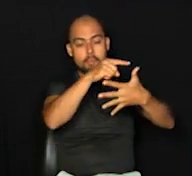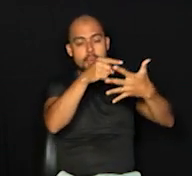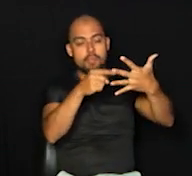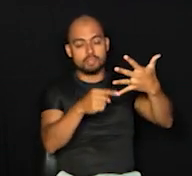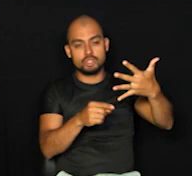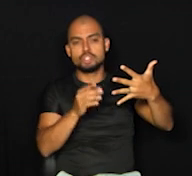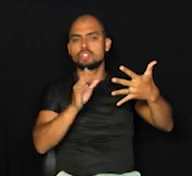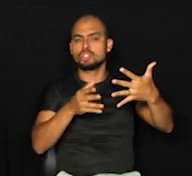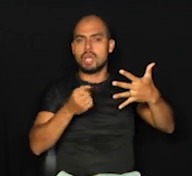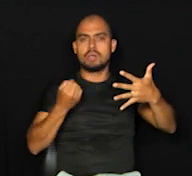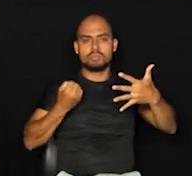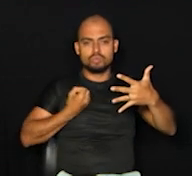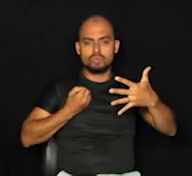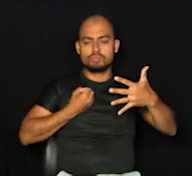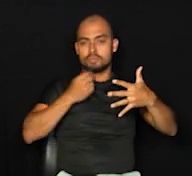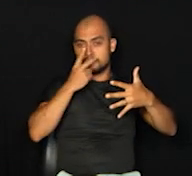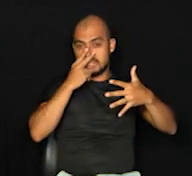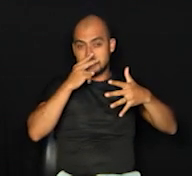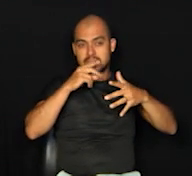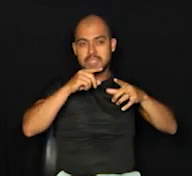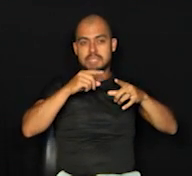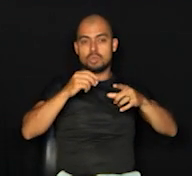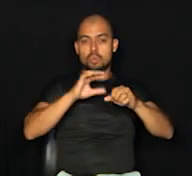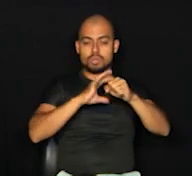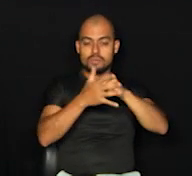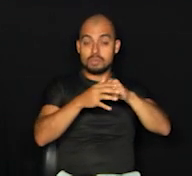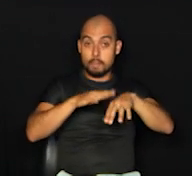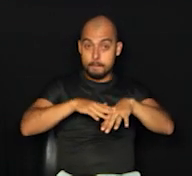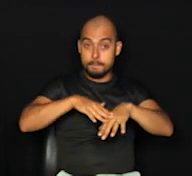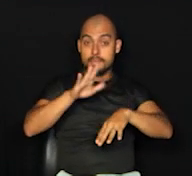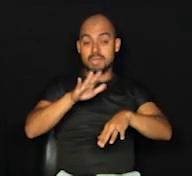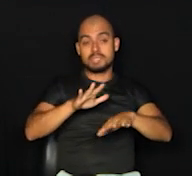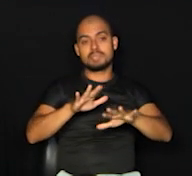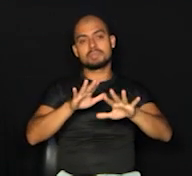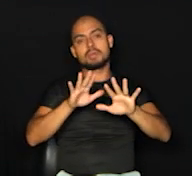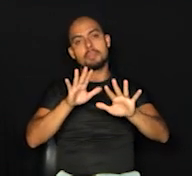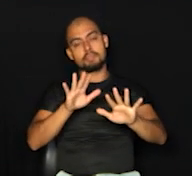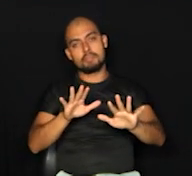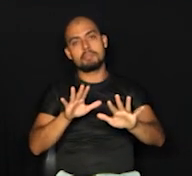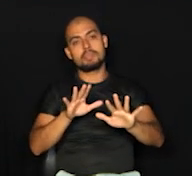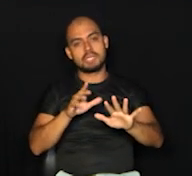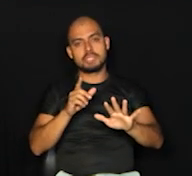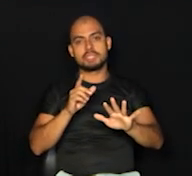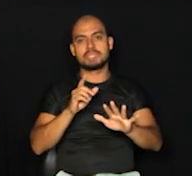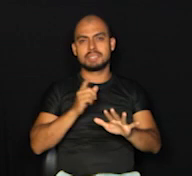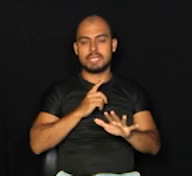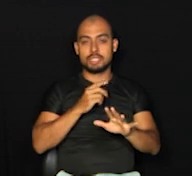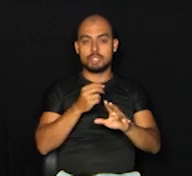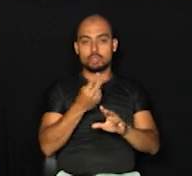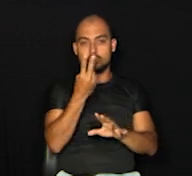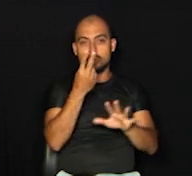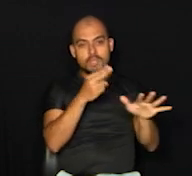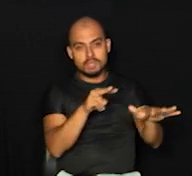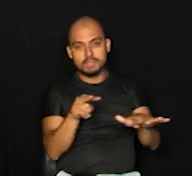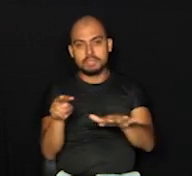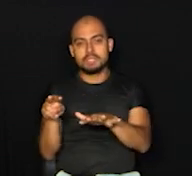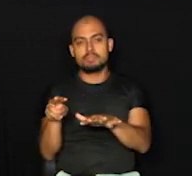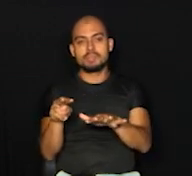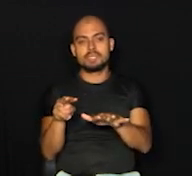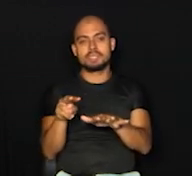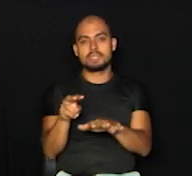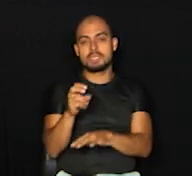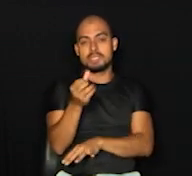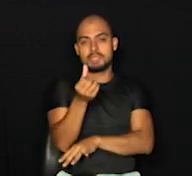elas estão aí nesse ranking das 5 com o maior número de casos, mas elas já faz um pouco mais de 2 semanas que tem mais de